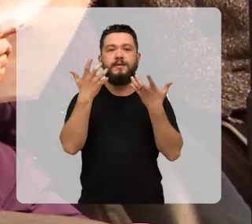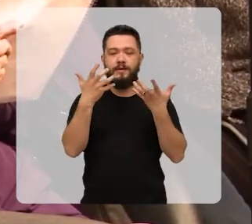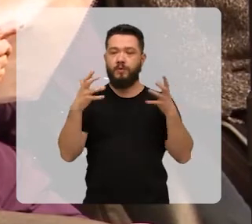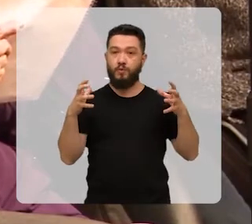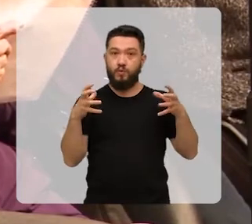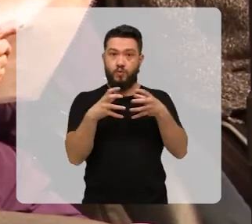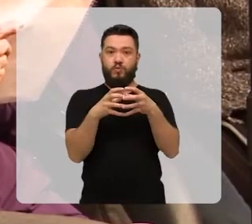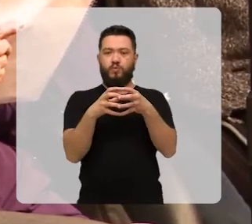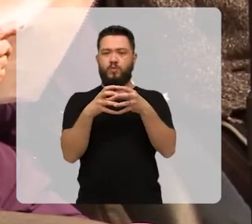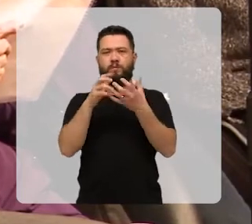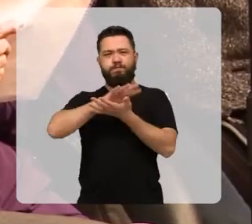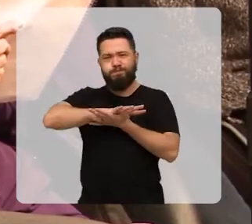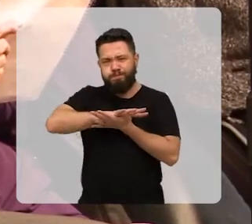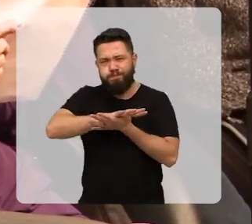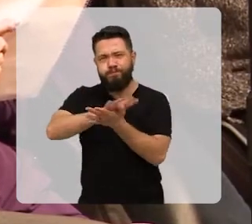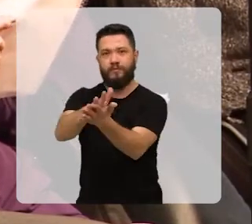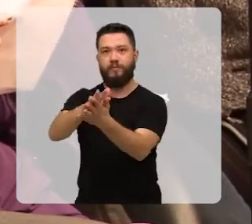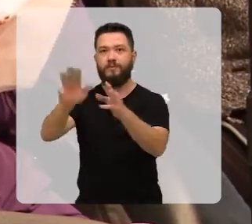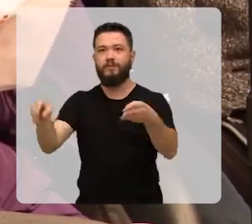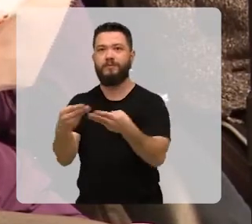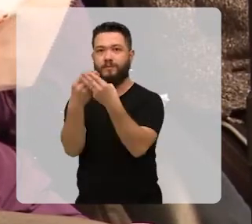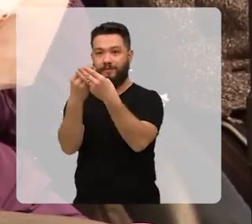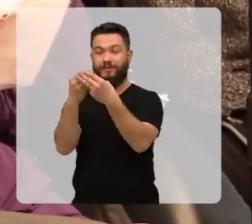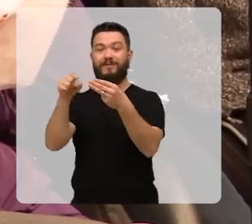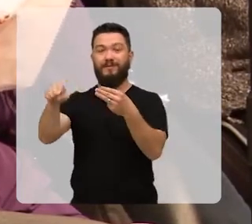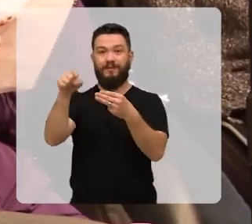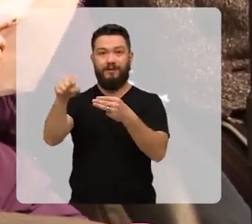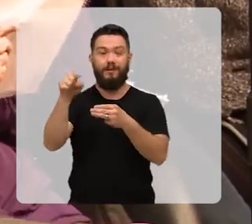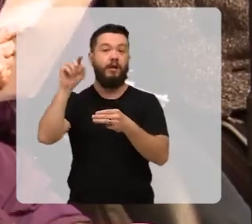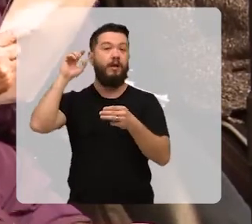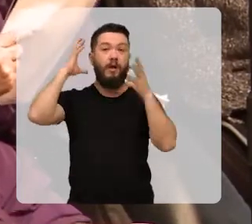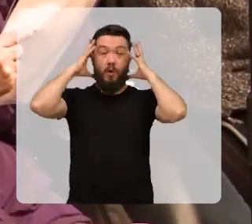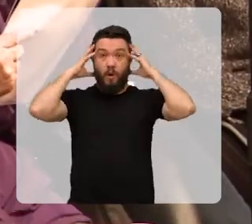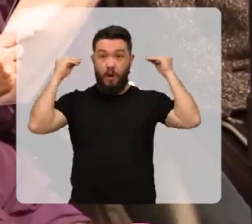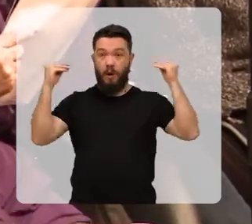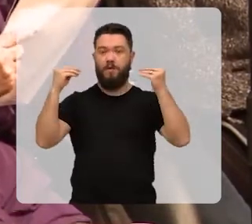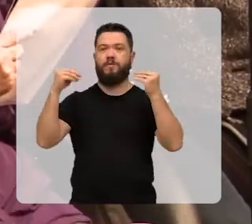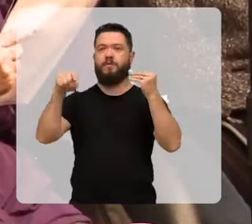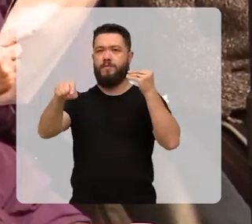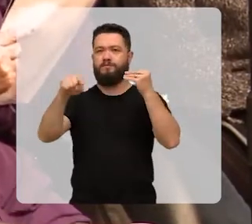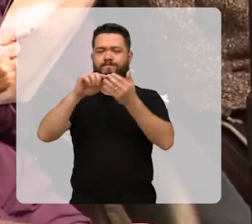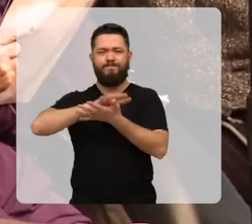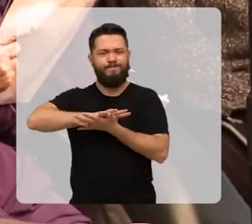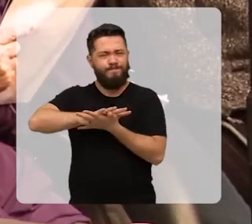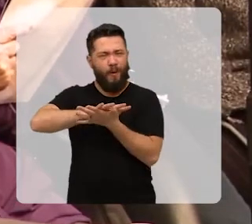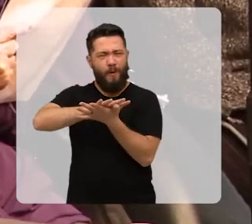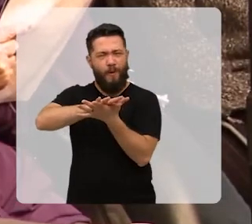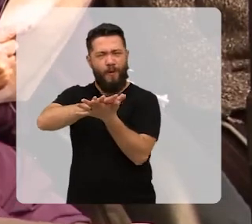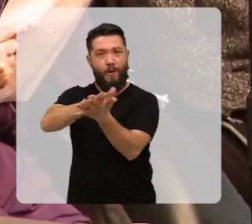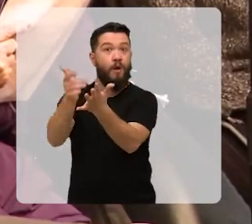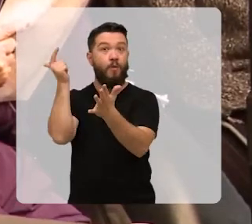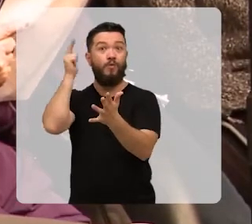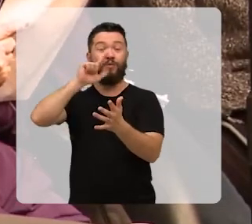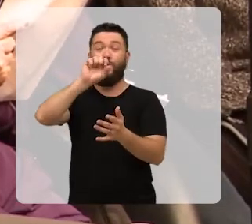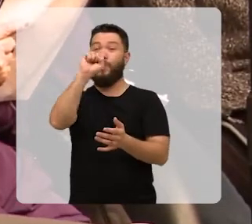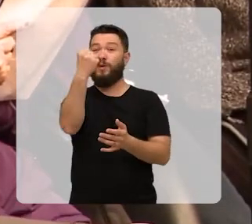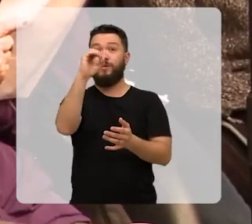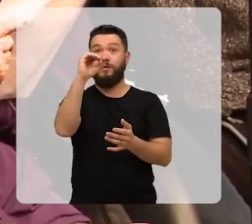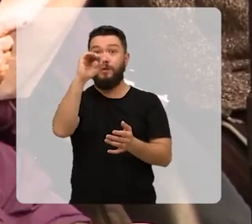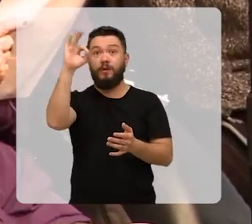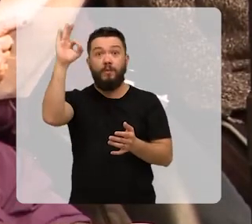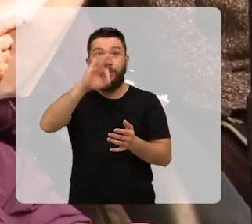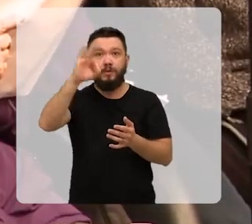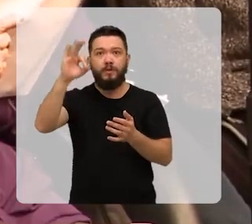holandesa. Conseguiram em 80%. A estratégia da perseguição consistia em